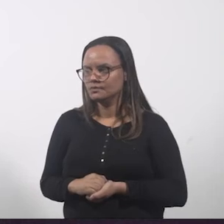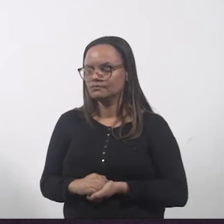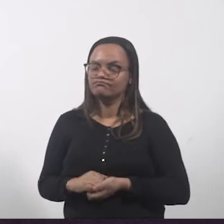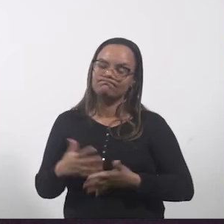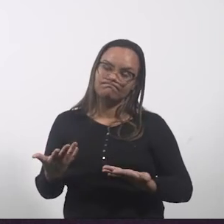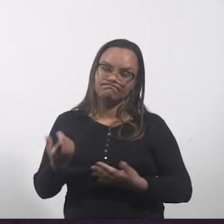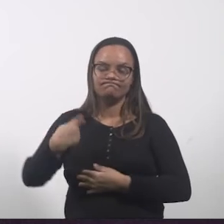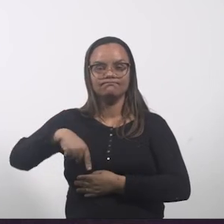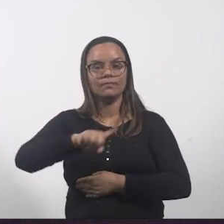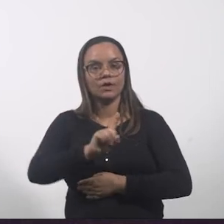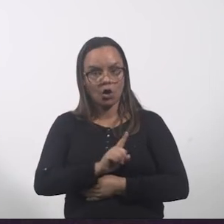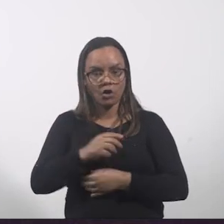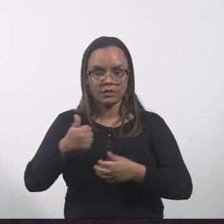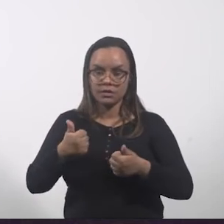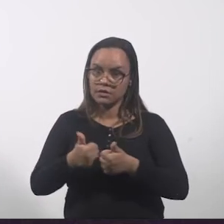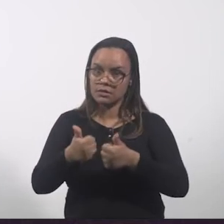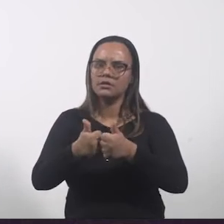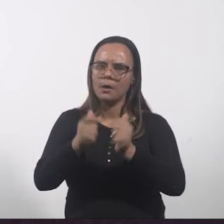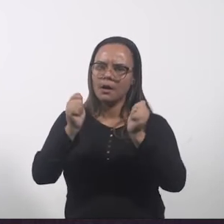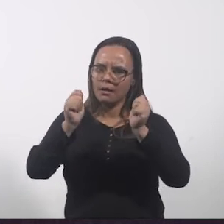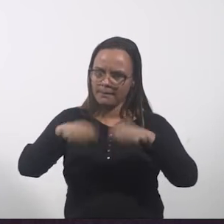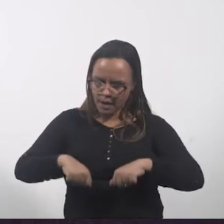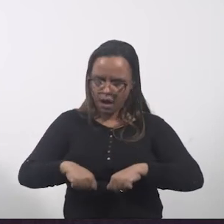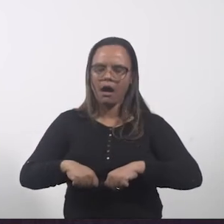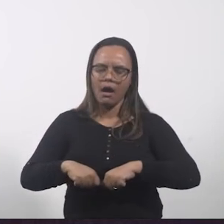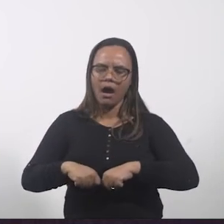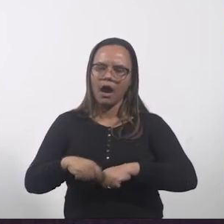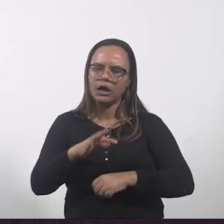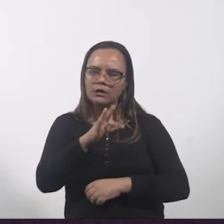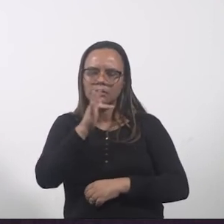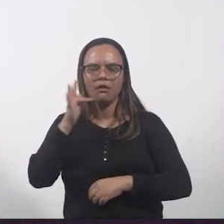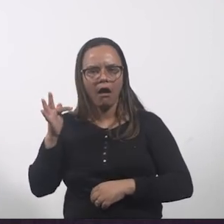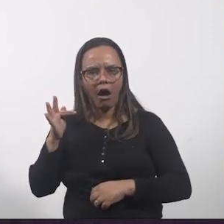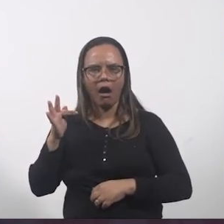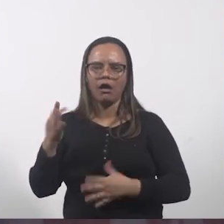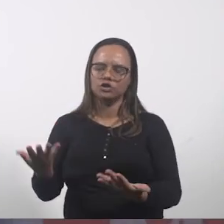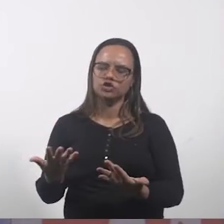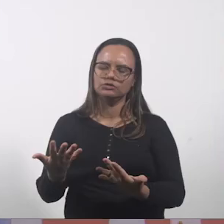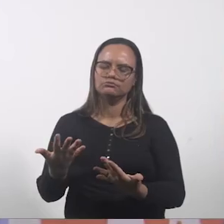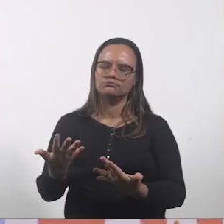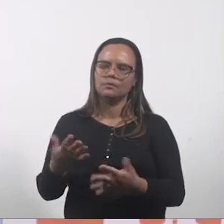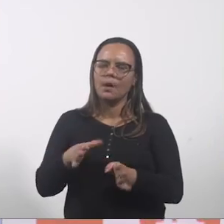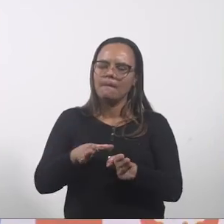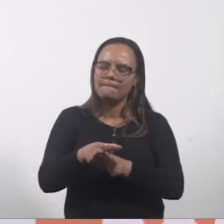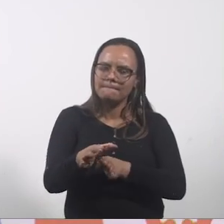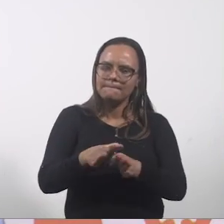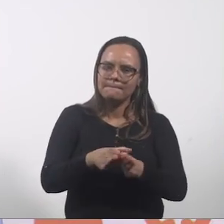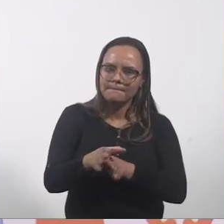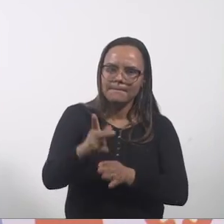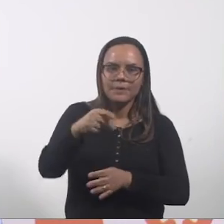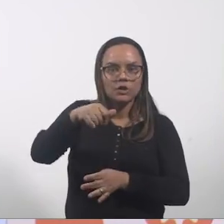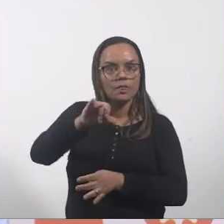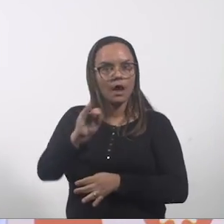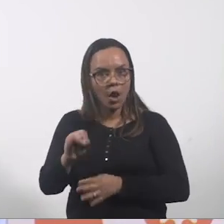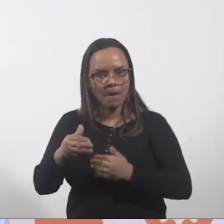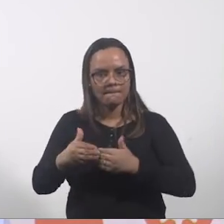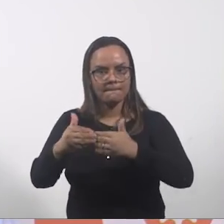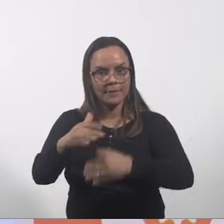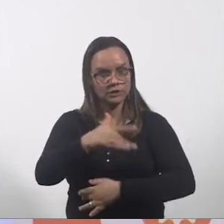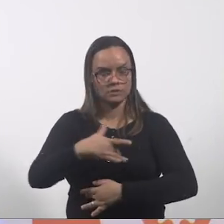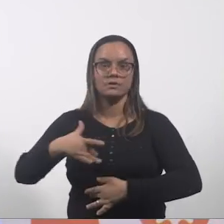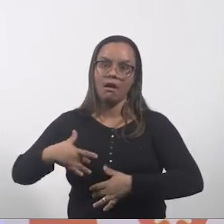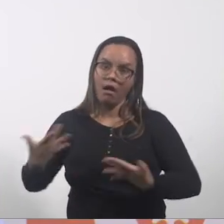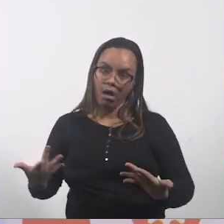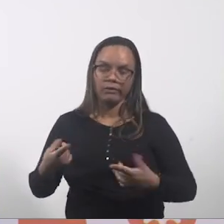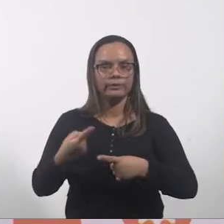Bom, nós vamos seguir, Lucas, obviamente, as orientações e o planejamento do PNI, do Ministério da Saúde,